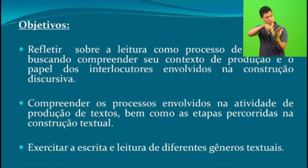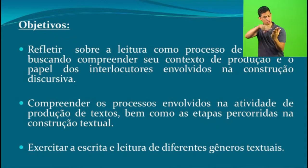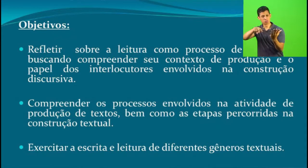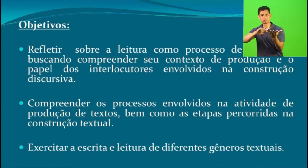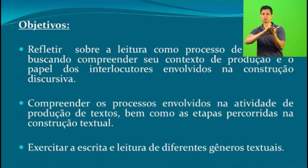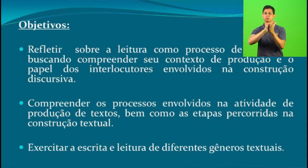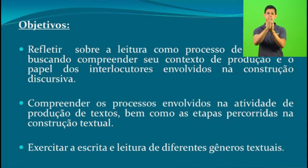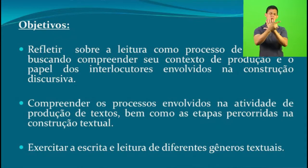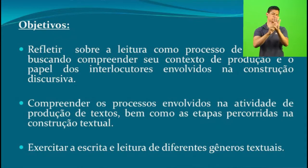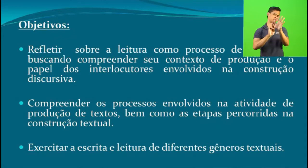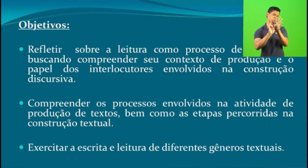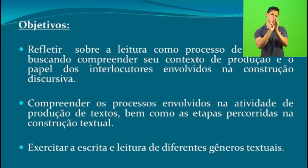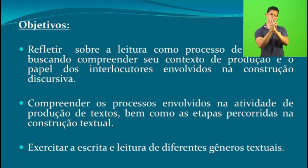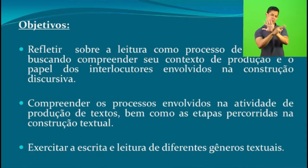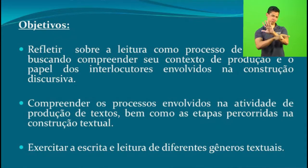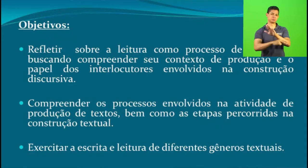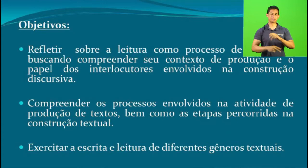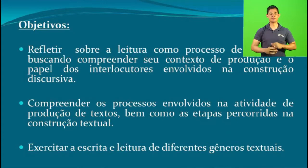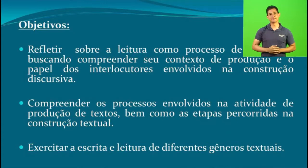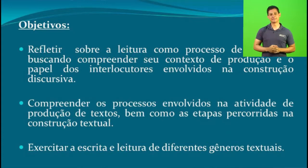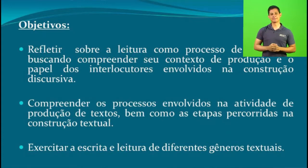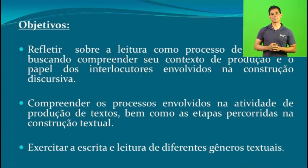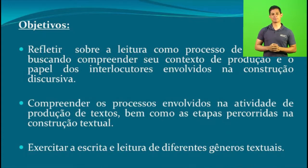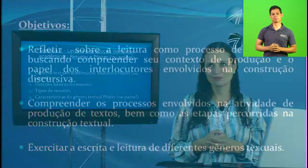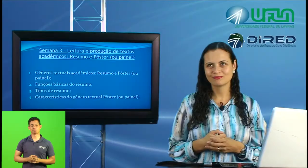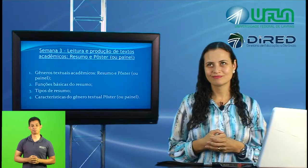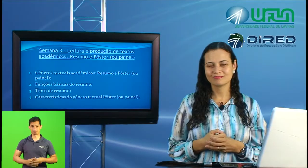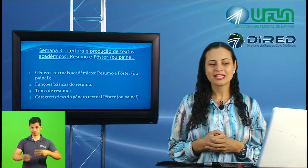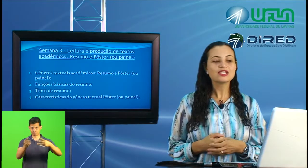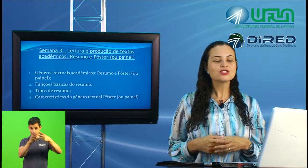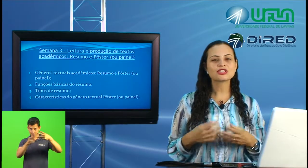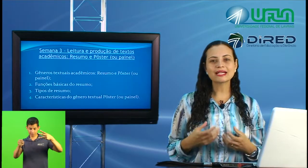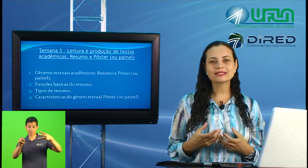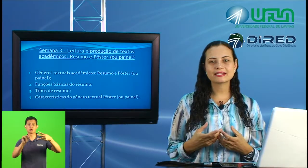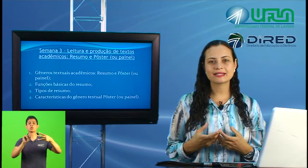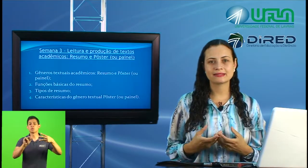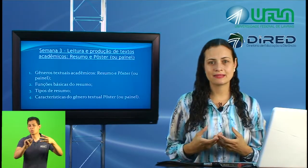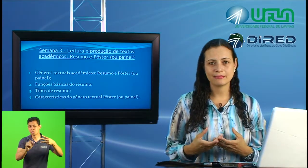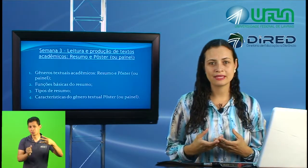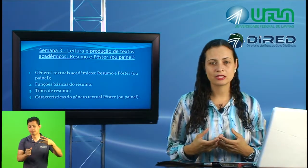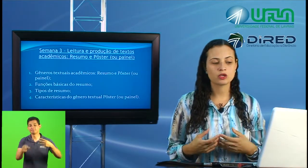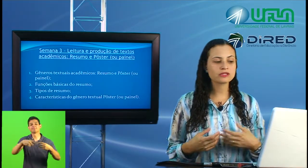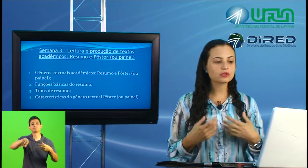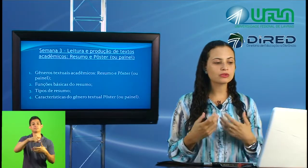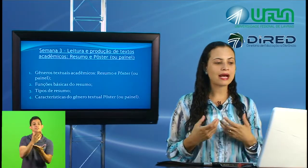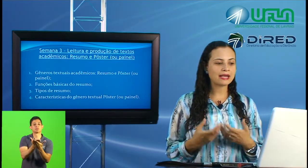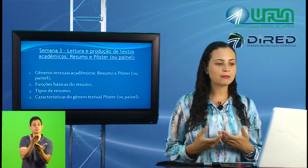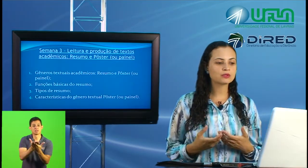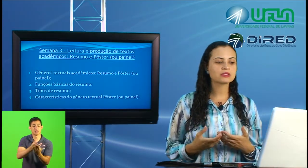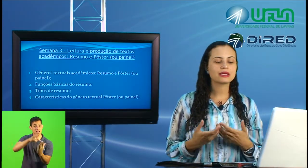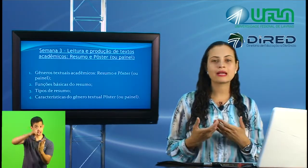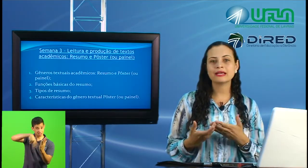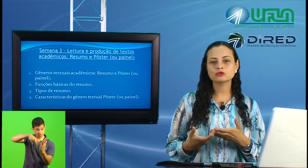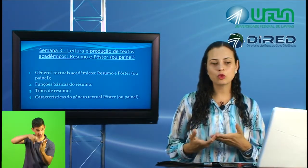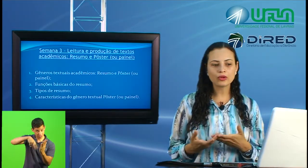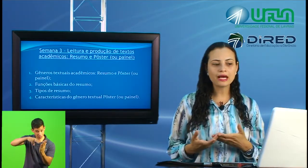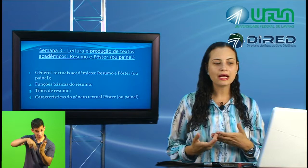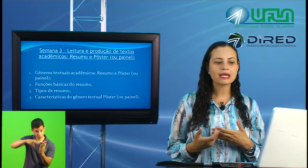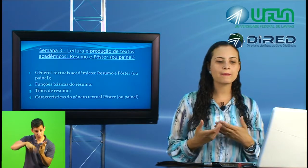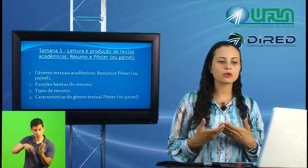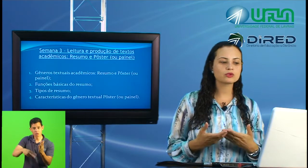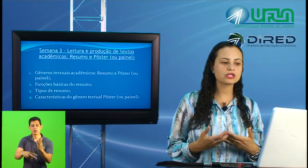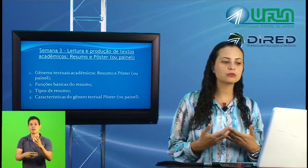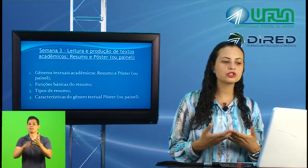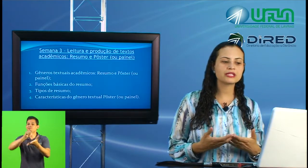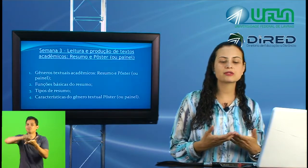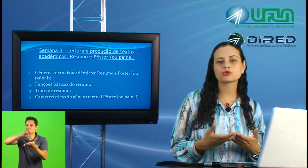leitura de diferentes gêneros textuais. Já na terceira semana, nós estudaremos leitura